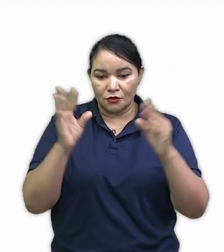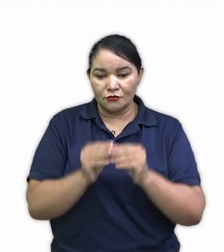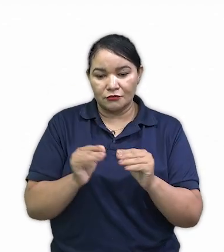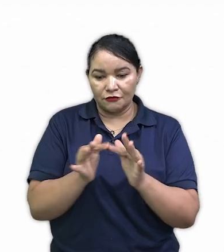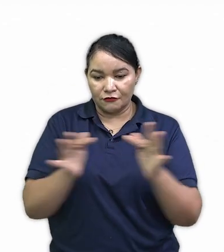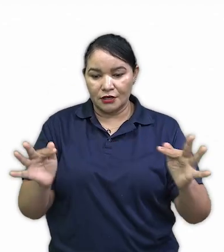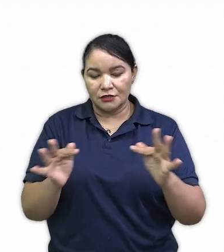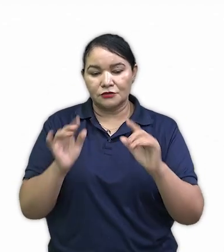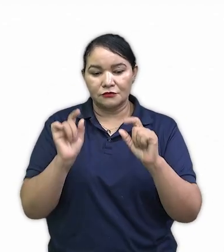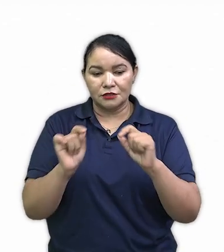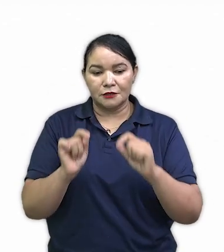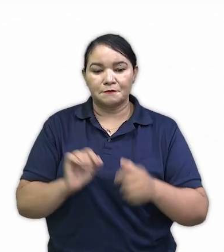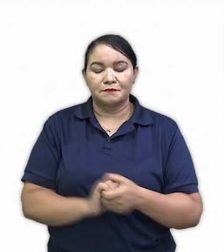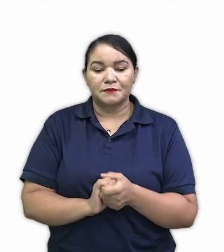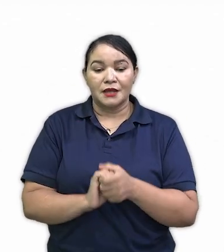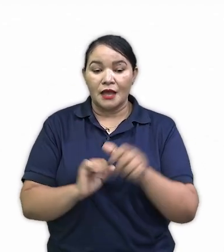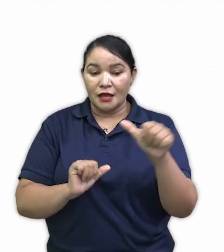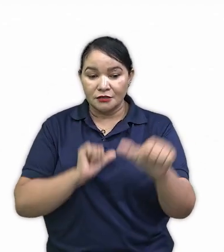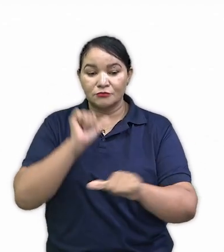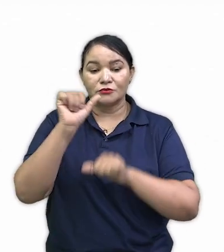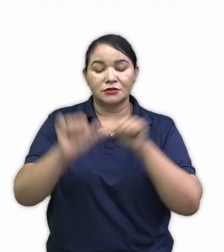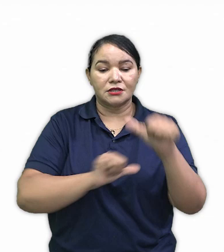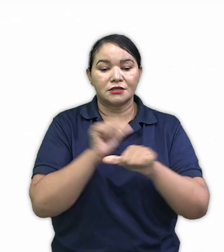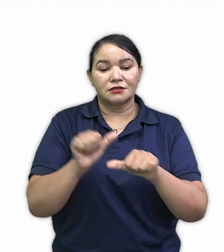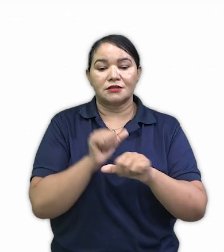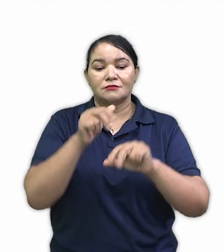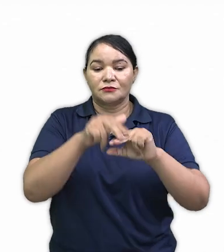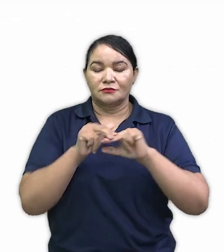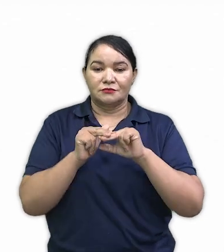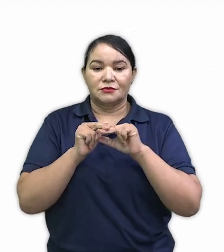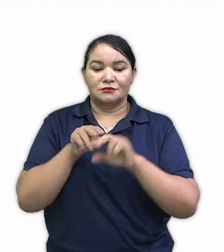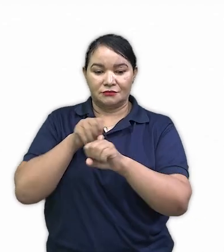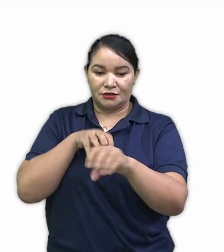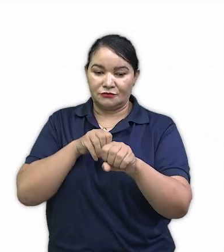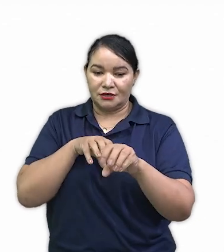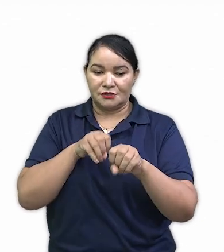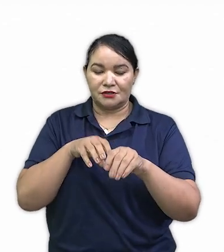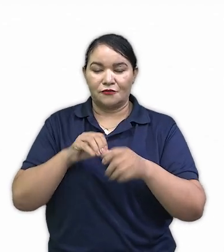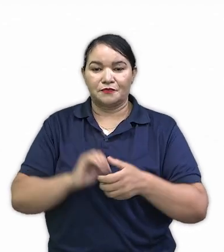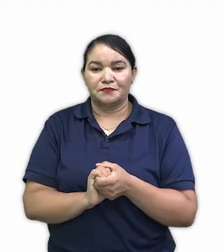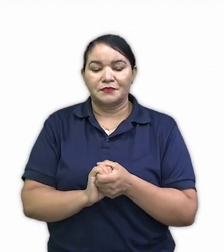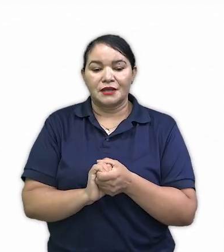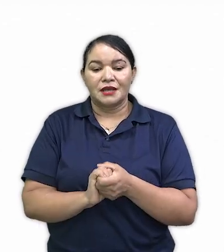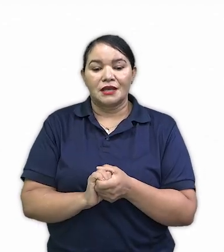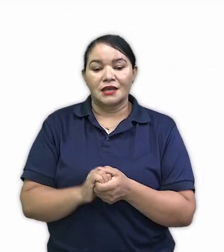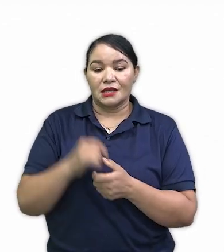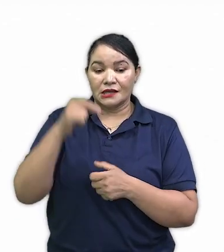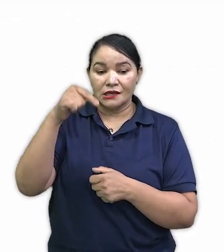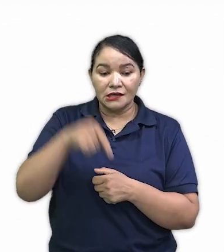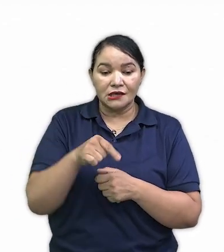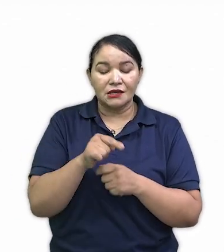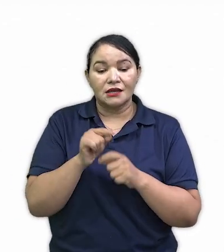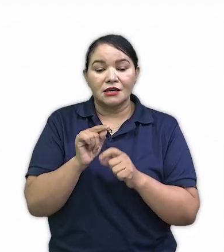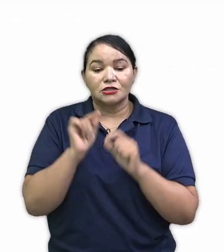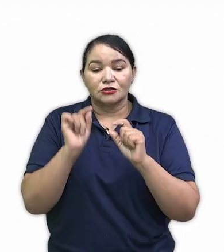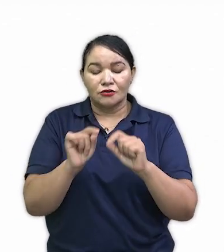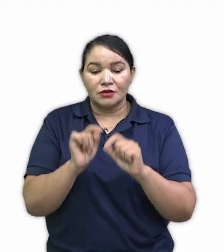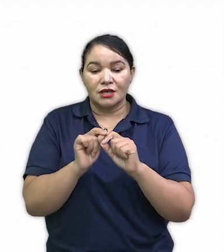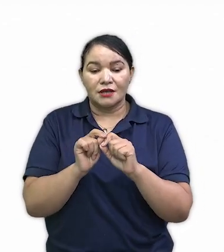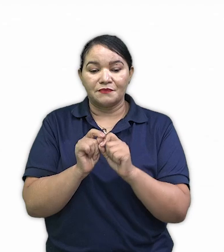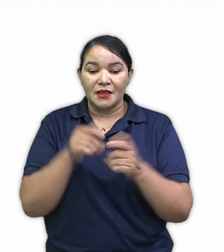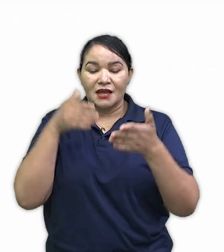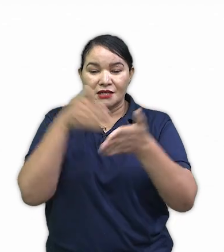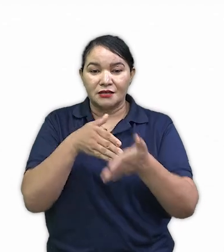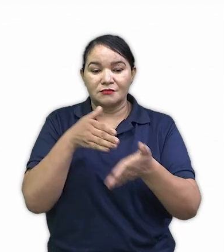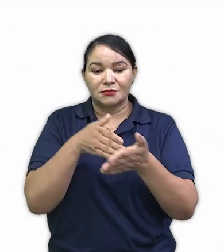diz assim, olha: a transformação, ela passa pela educação, e que esta não